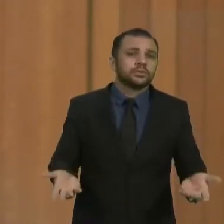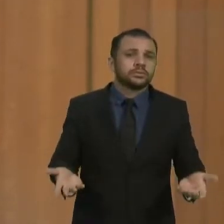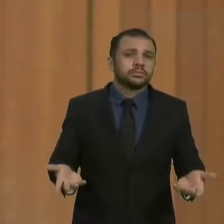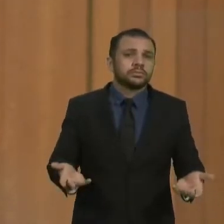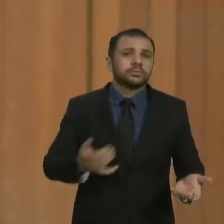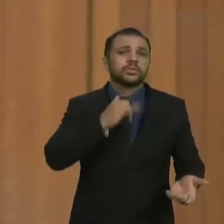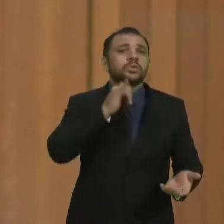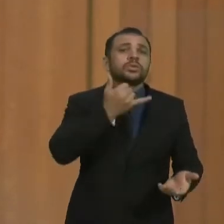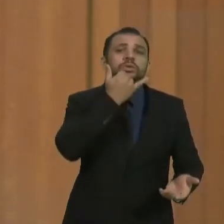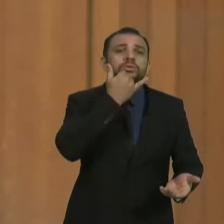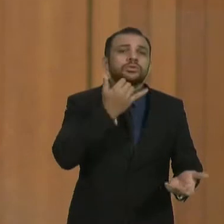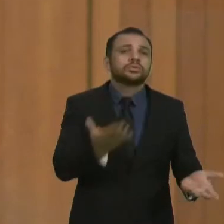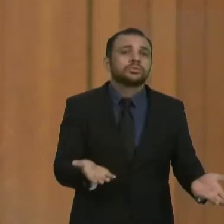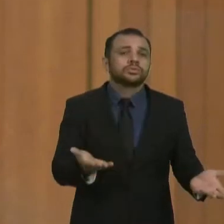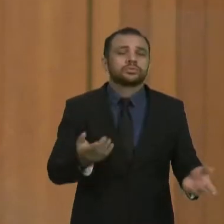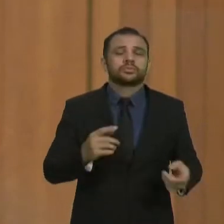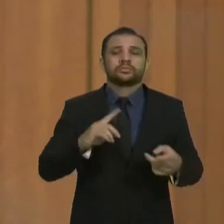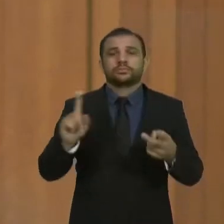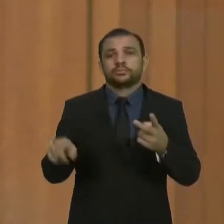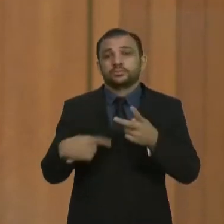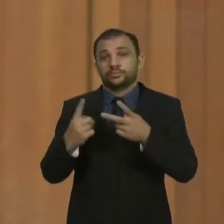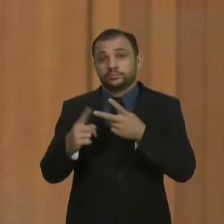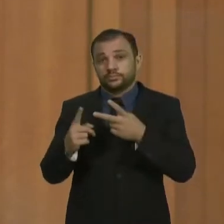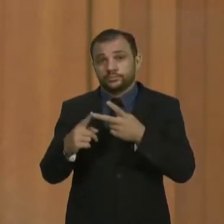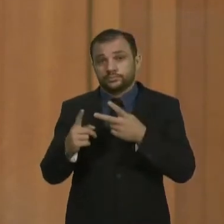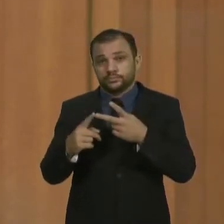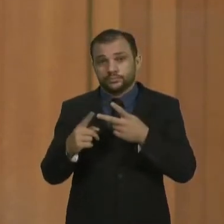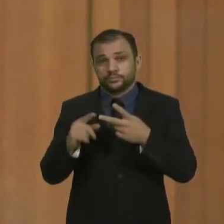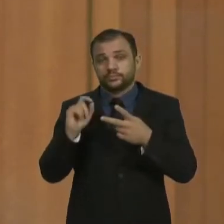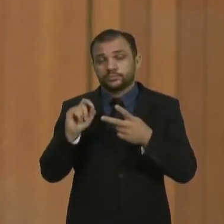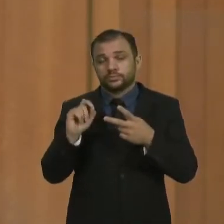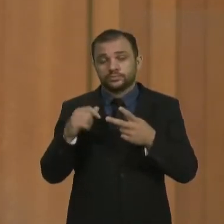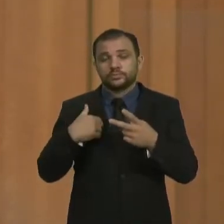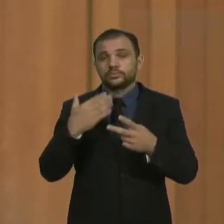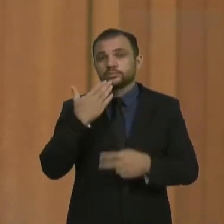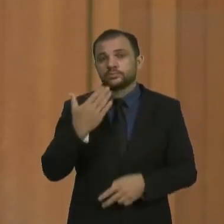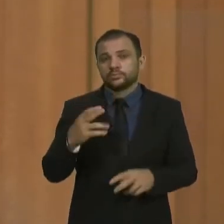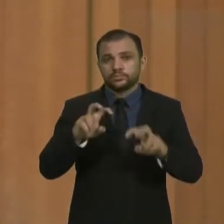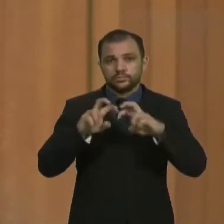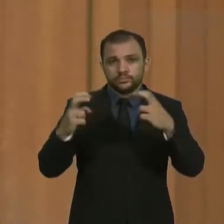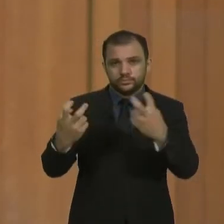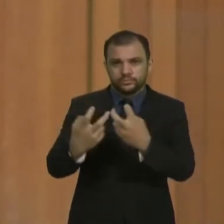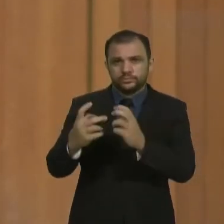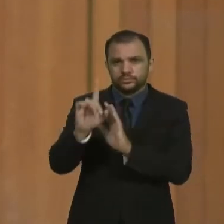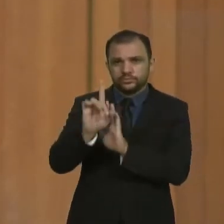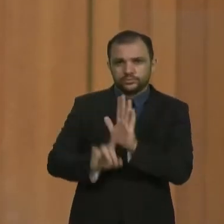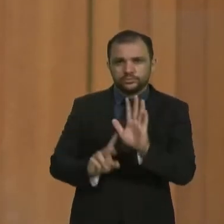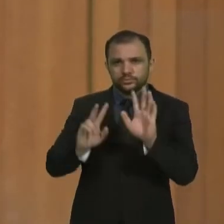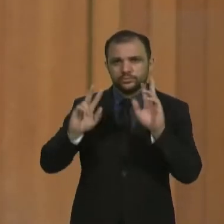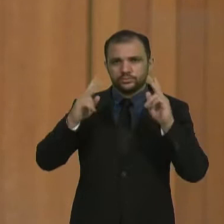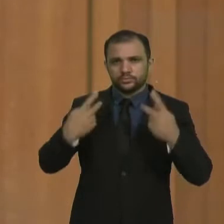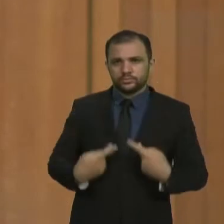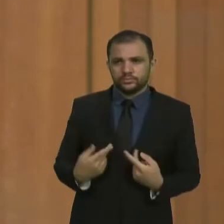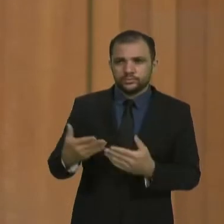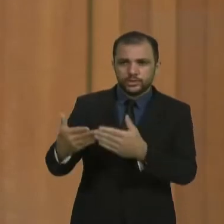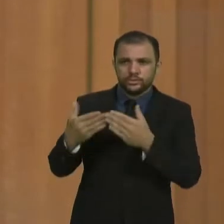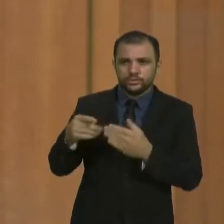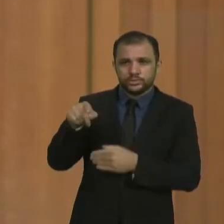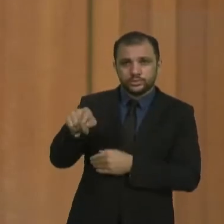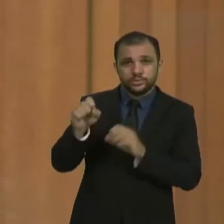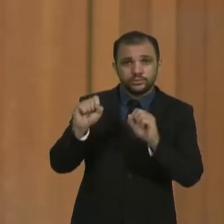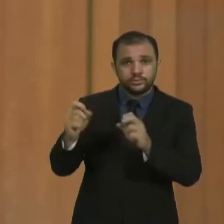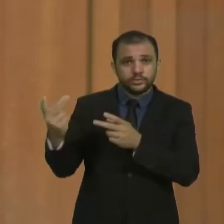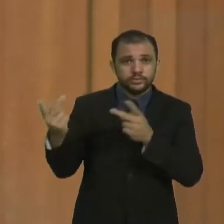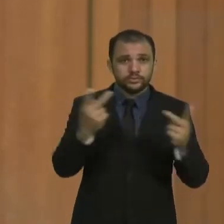justificasse. E o segundo requerimento, apresentando à Comissão de Direitos Humanos que pudesse fazer uma visita em loco em